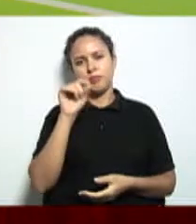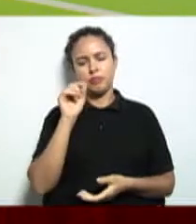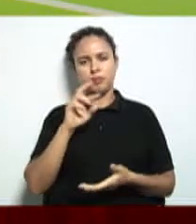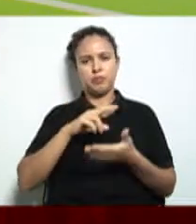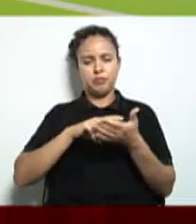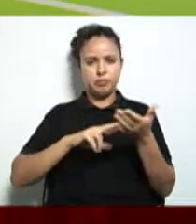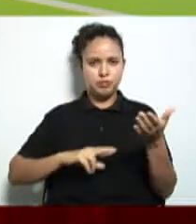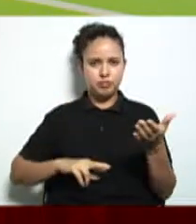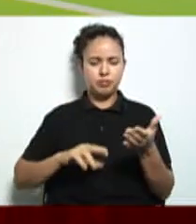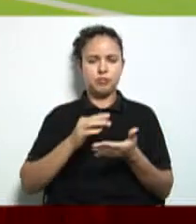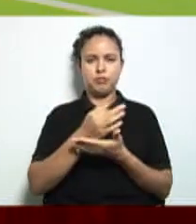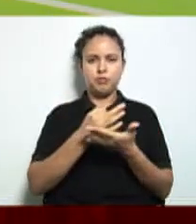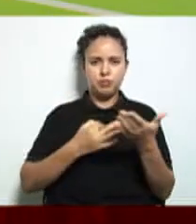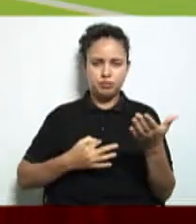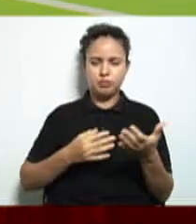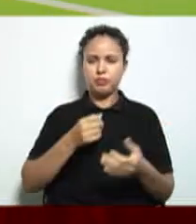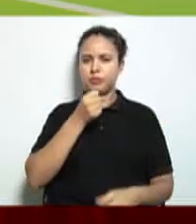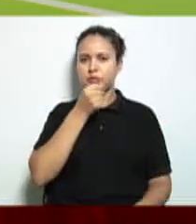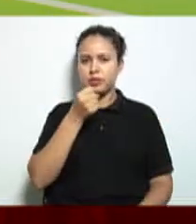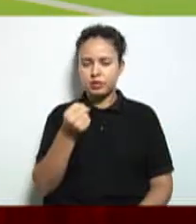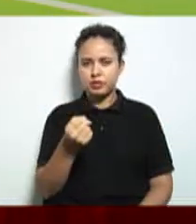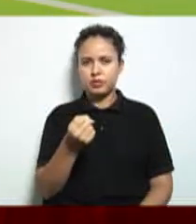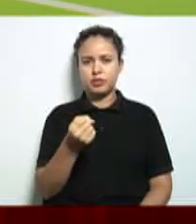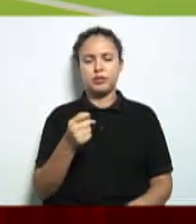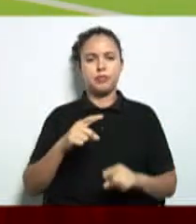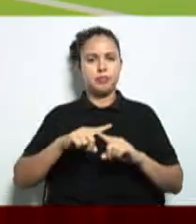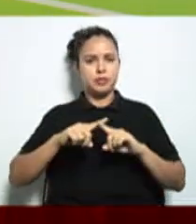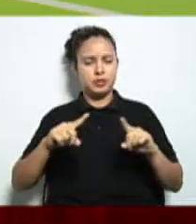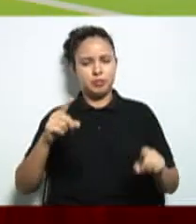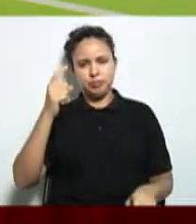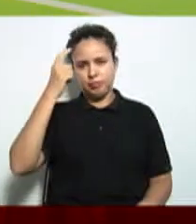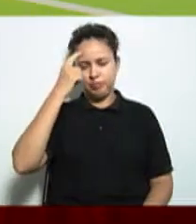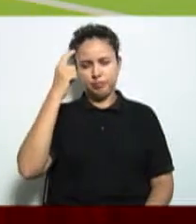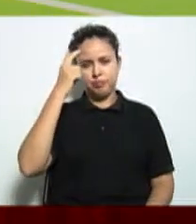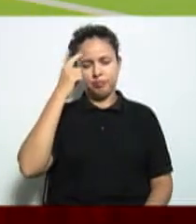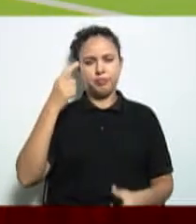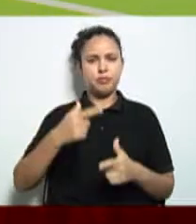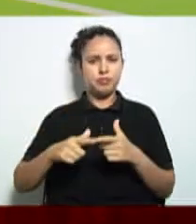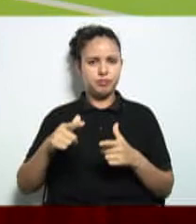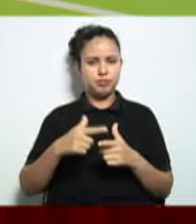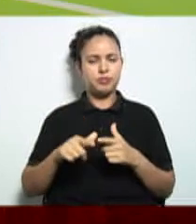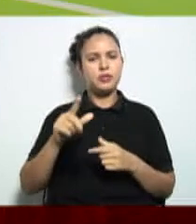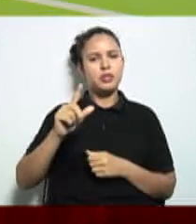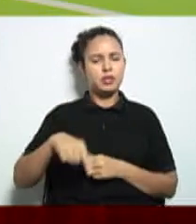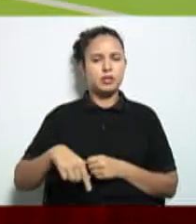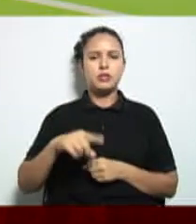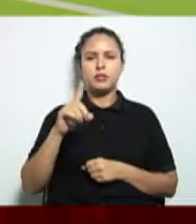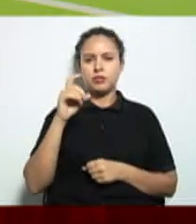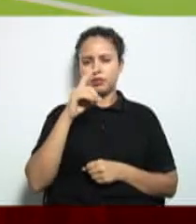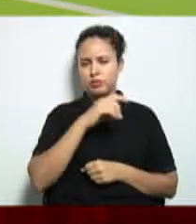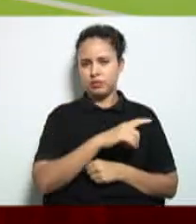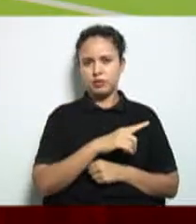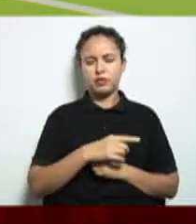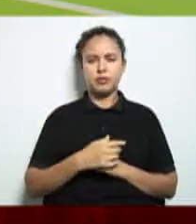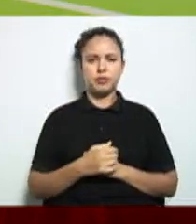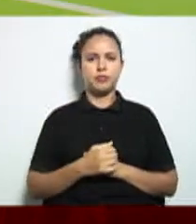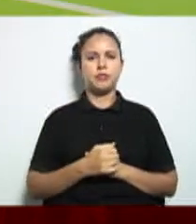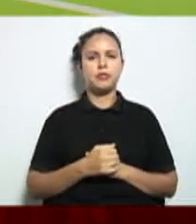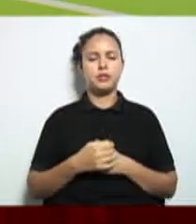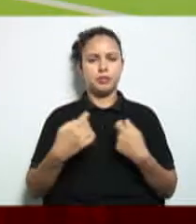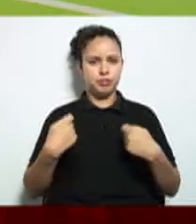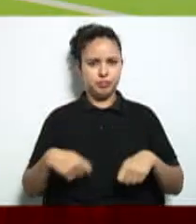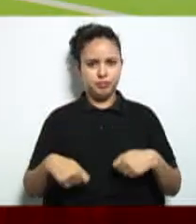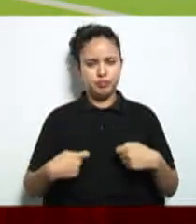questionário, o formulário, a entrevista, mas pensar no problema é uma das ações mais difíceis. Então, isso demanda